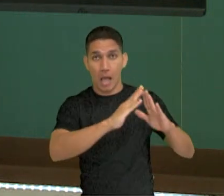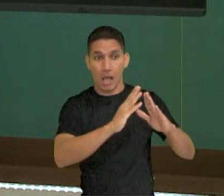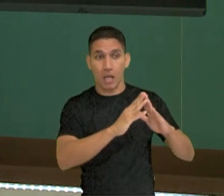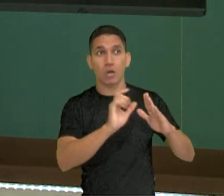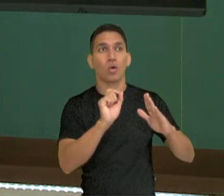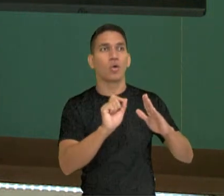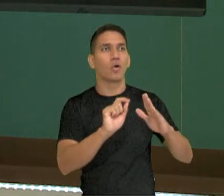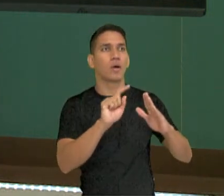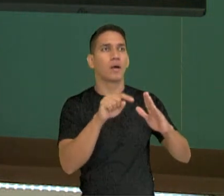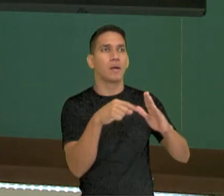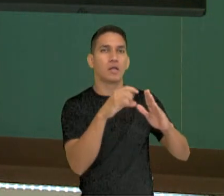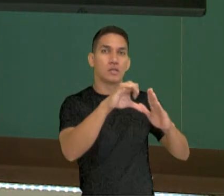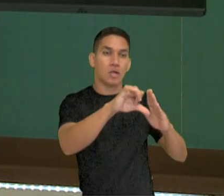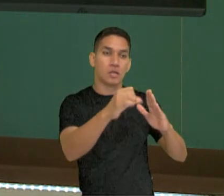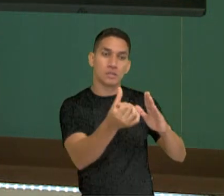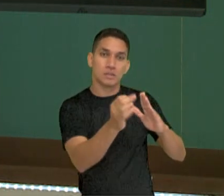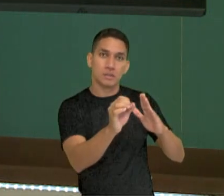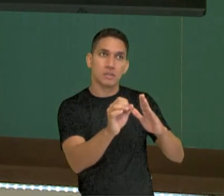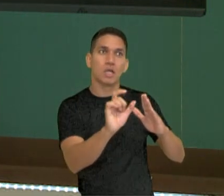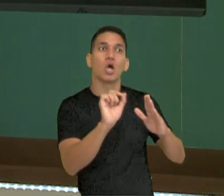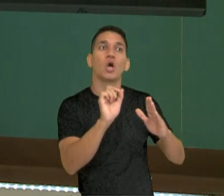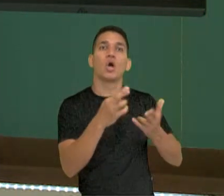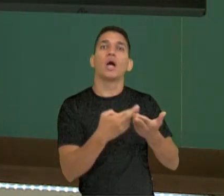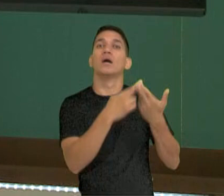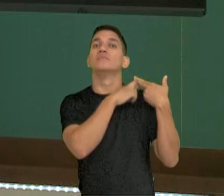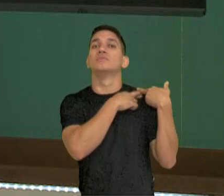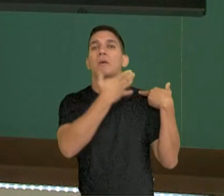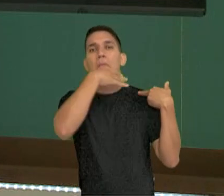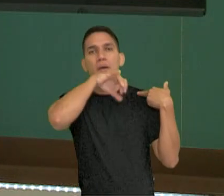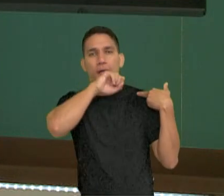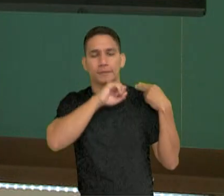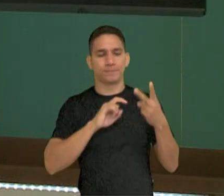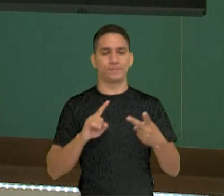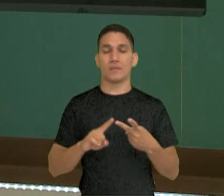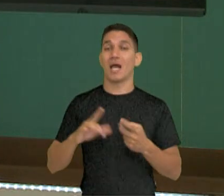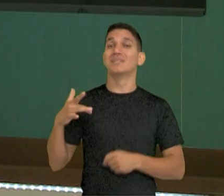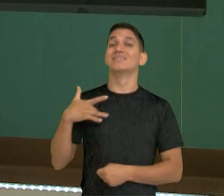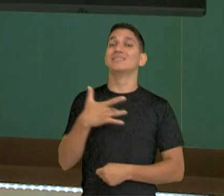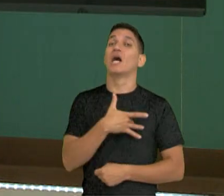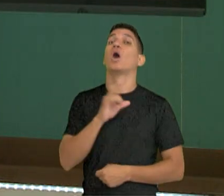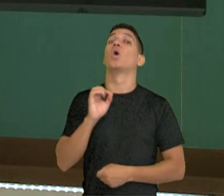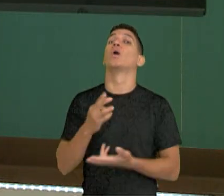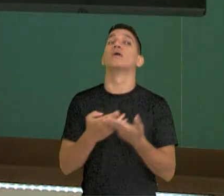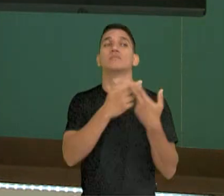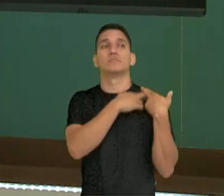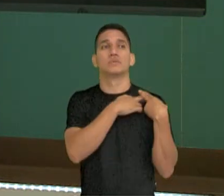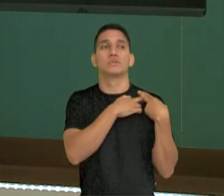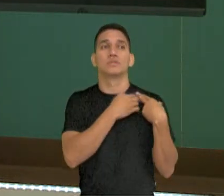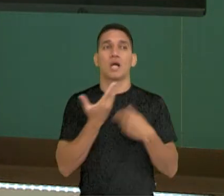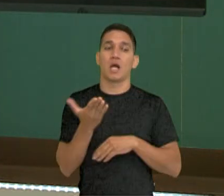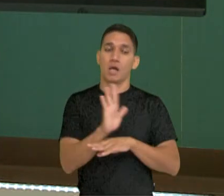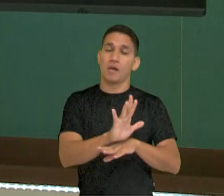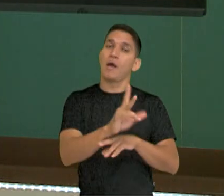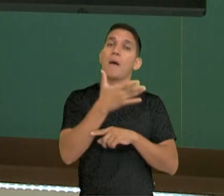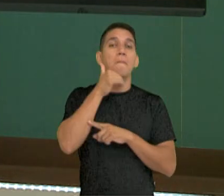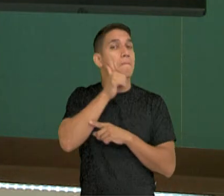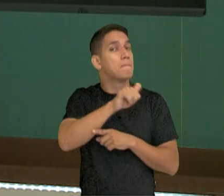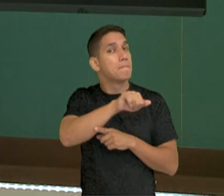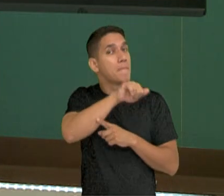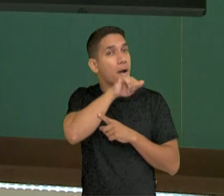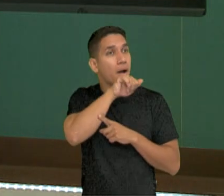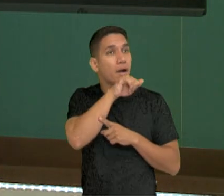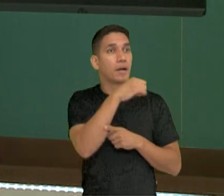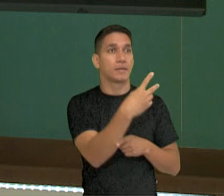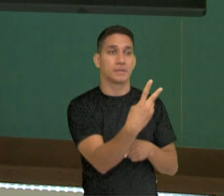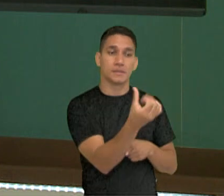é responsável. A saúde, R$ 260, e quem é responsável de fazer essa contribuição é a mãe.